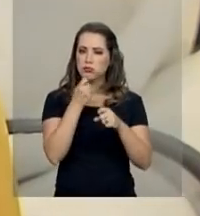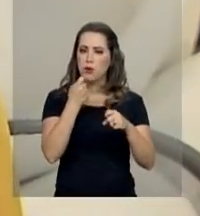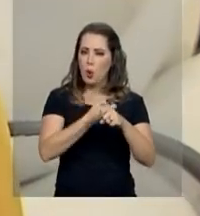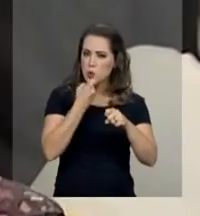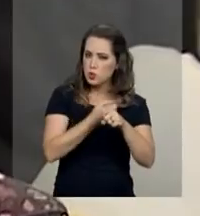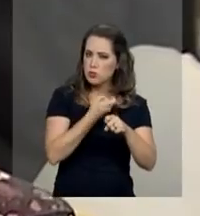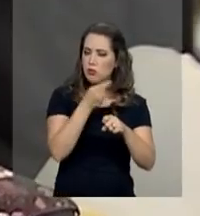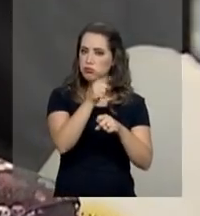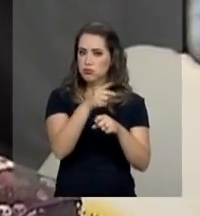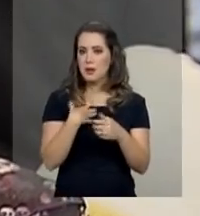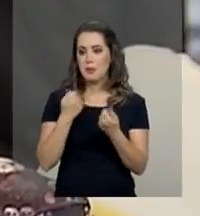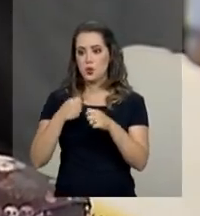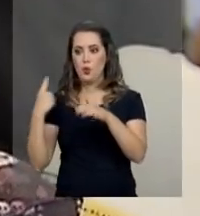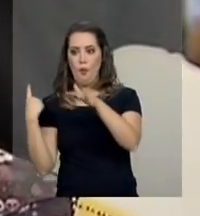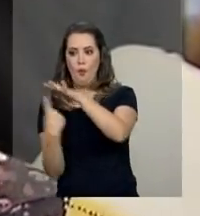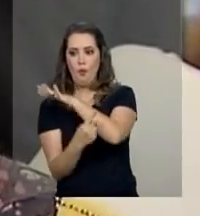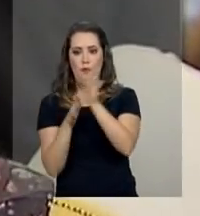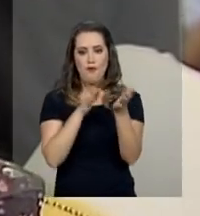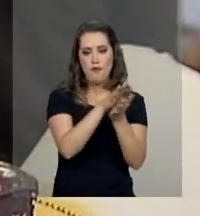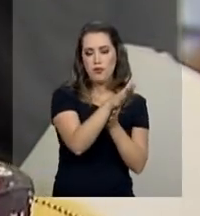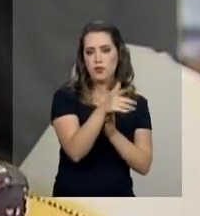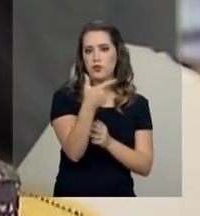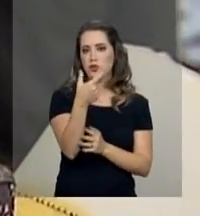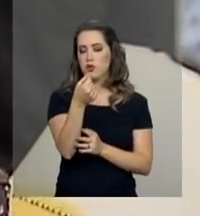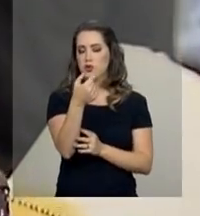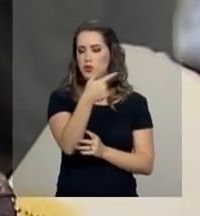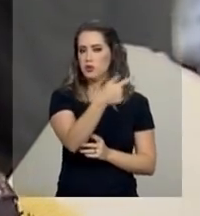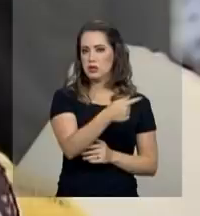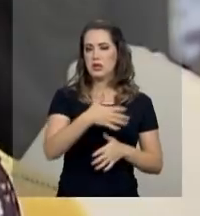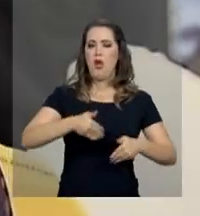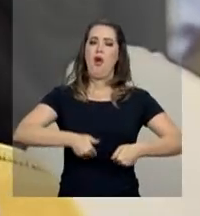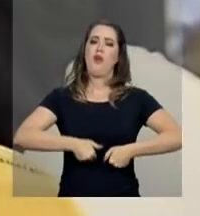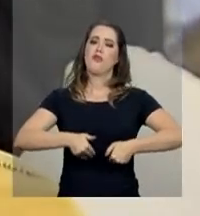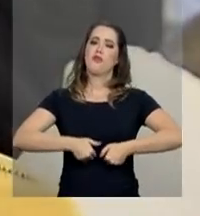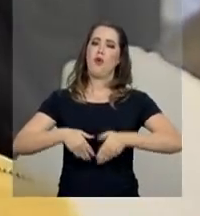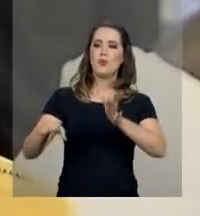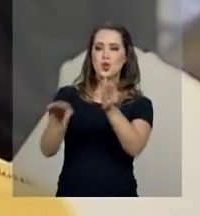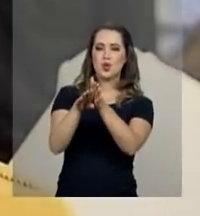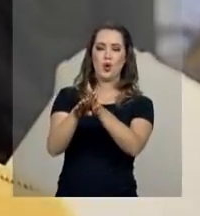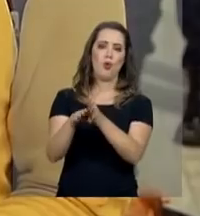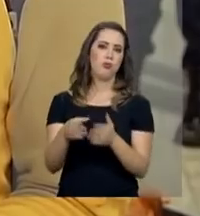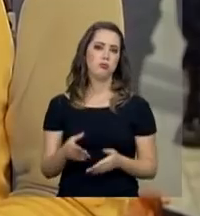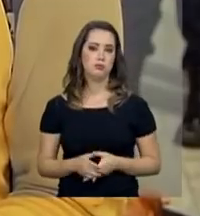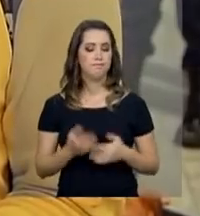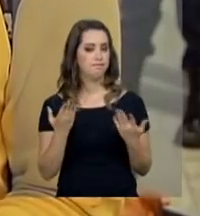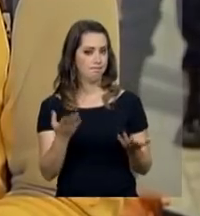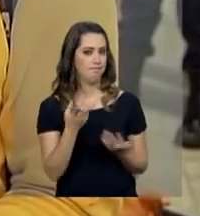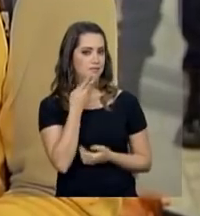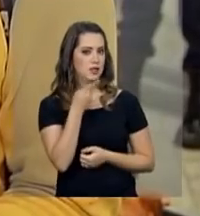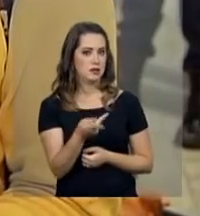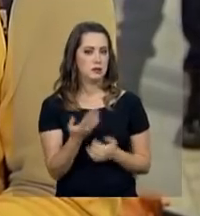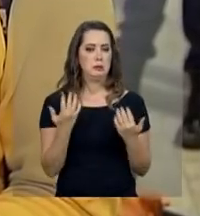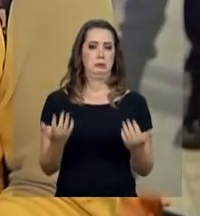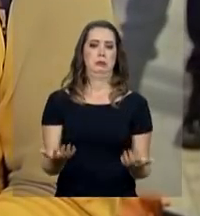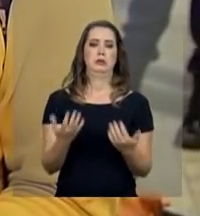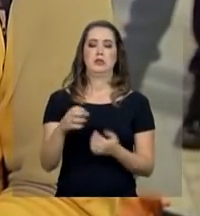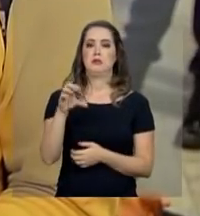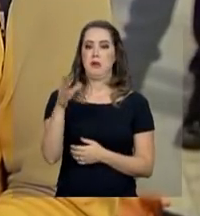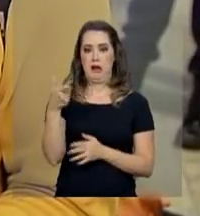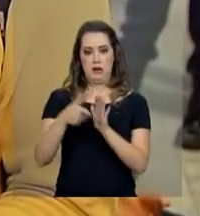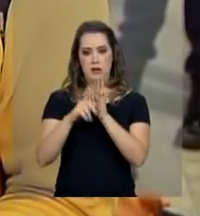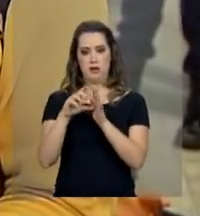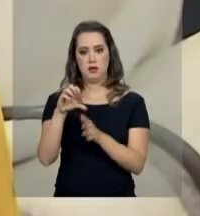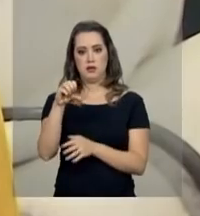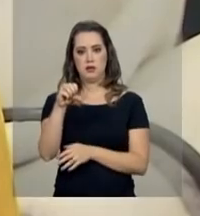deixar a Venezuela no final de 2017, quando a fome bateu à porta. Ele conta que pesava 98